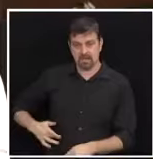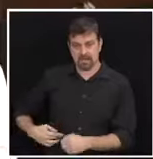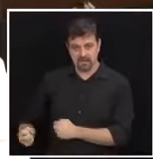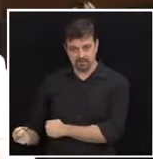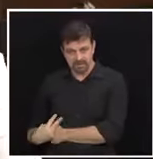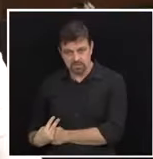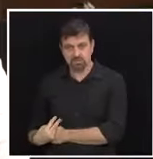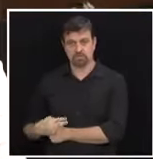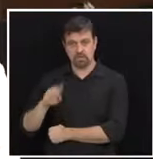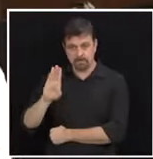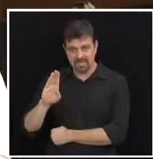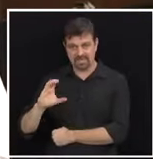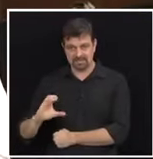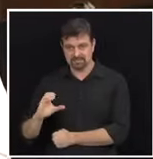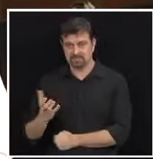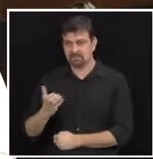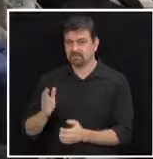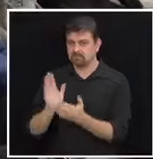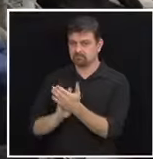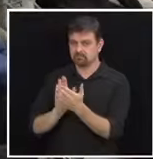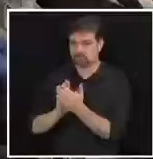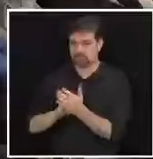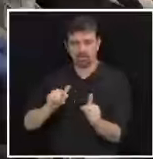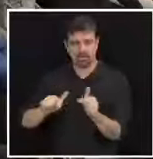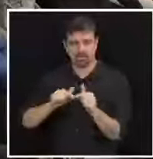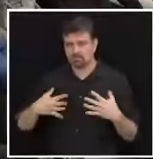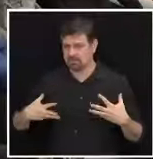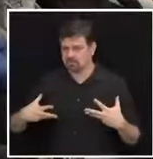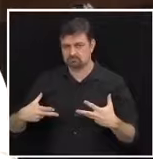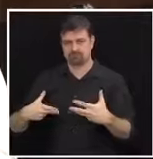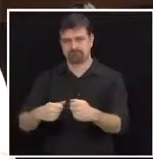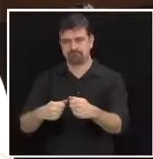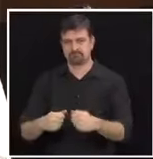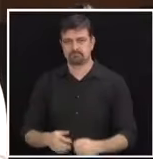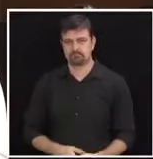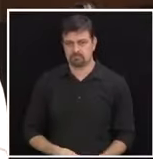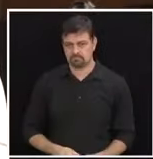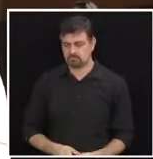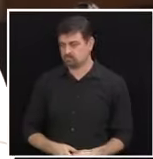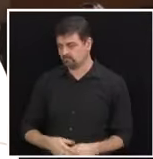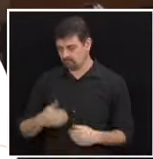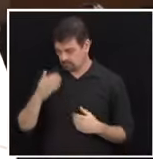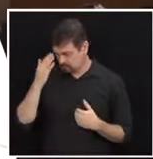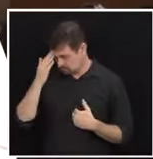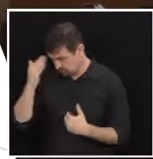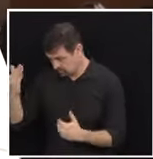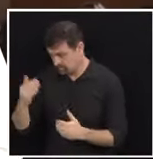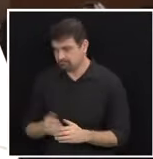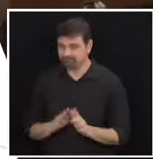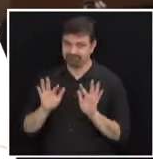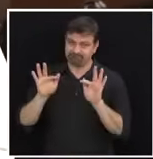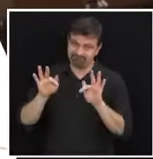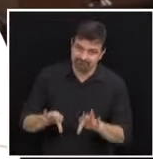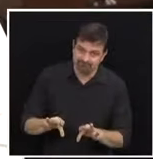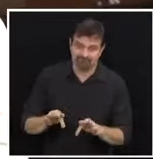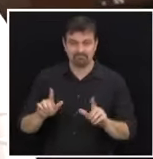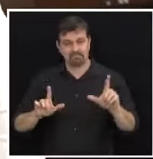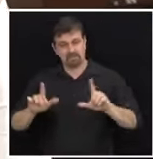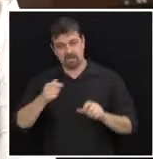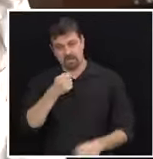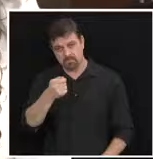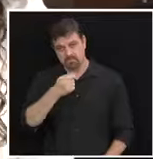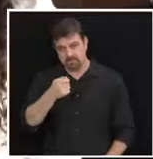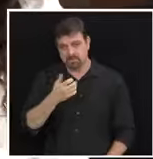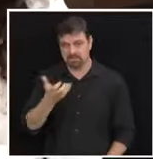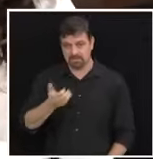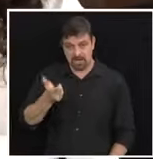muito a oportunidade e parabenizar o trabalho de todos vocês e do Objetivo também. Obrigado. Obrigada. Bom, infelizmente está acabando o nosso programa e eu